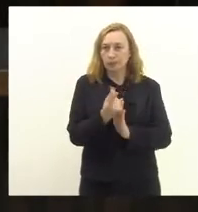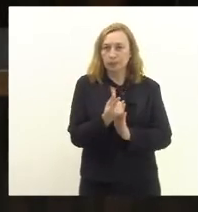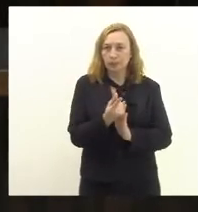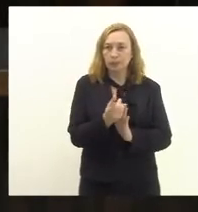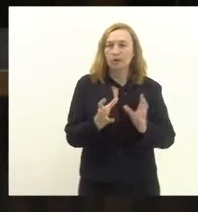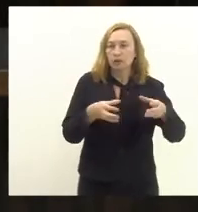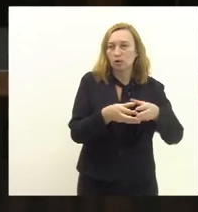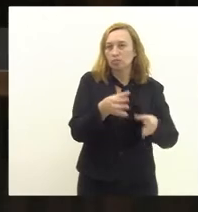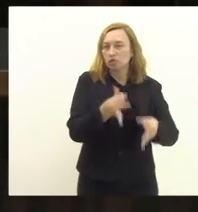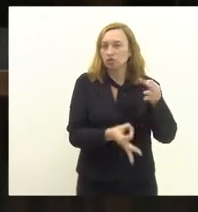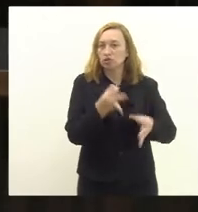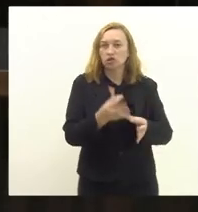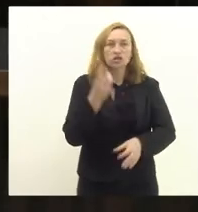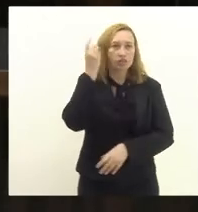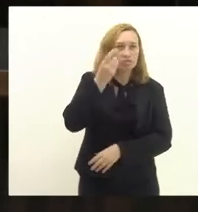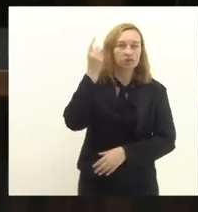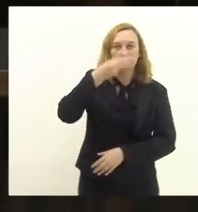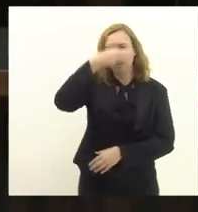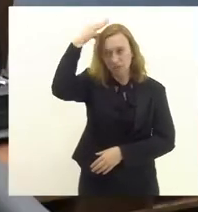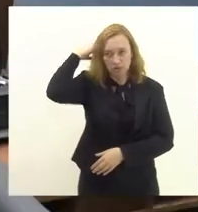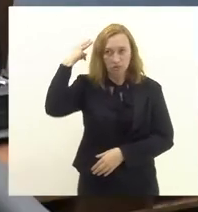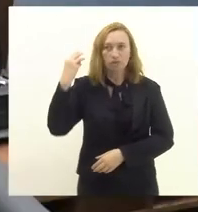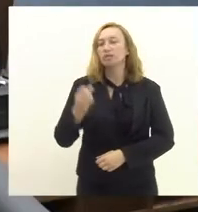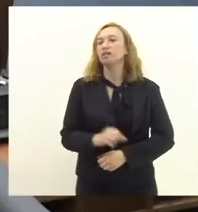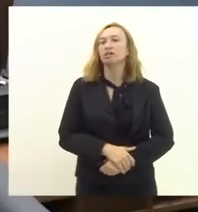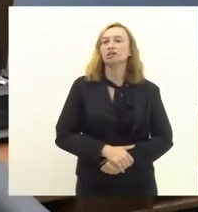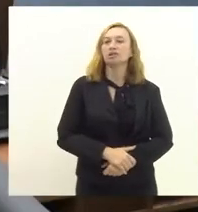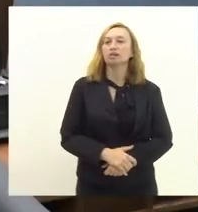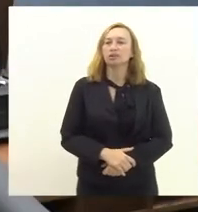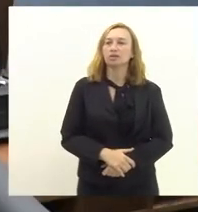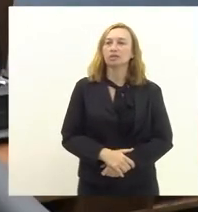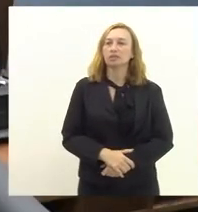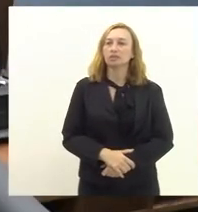Comissão de Constituição e Justiça, deputado Márcio Pacheco.